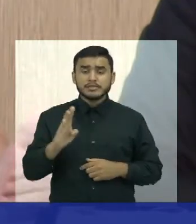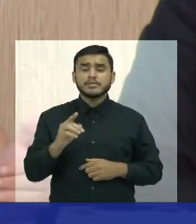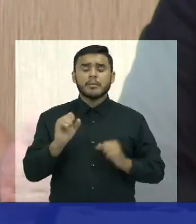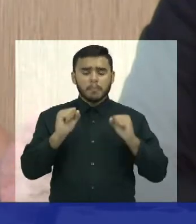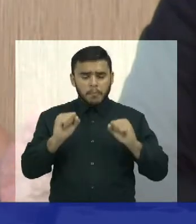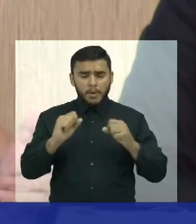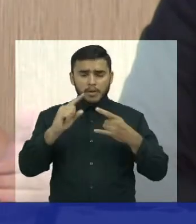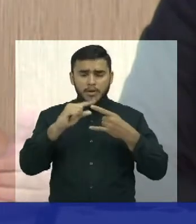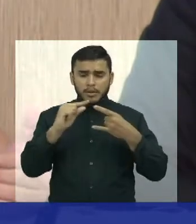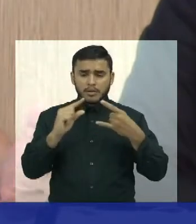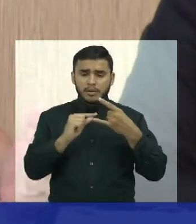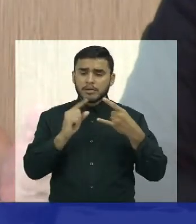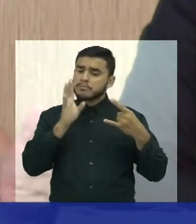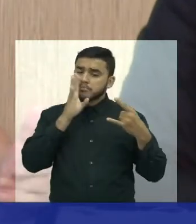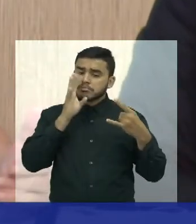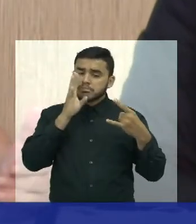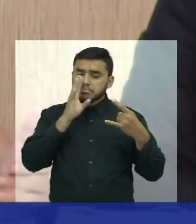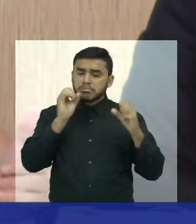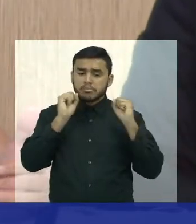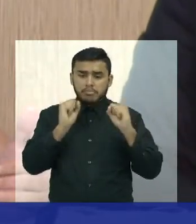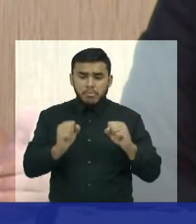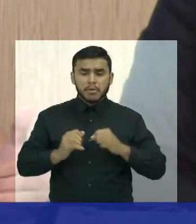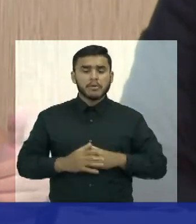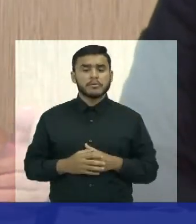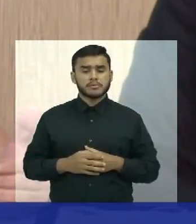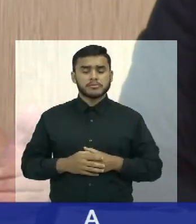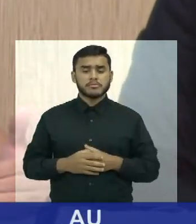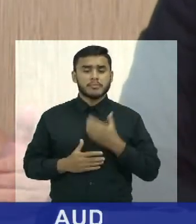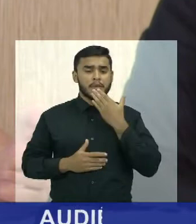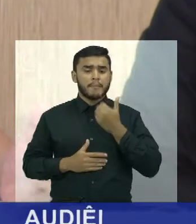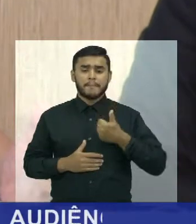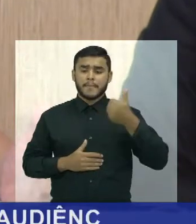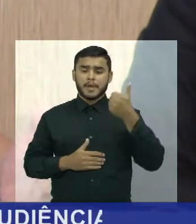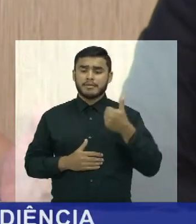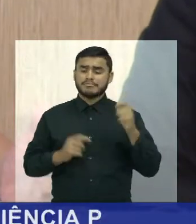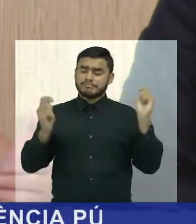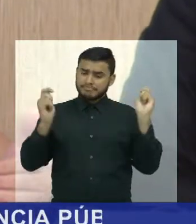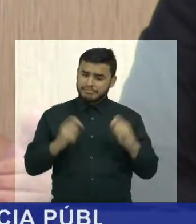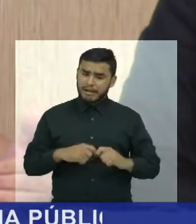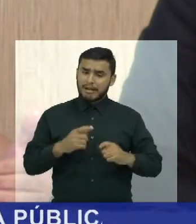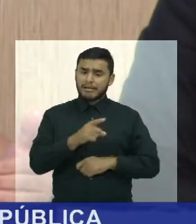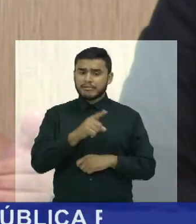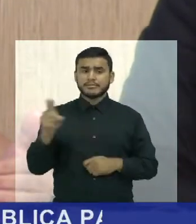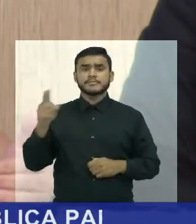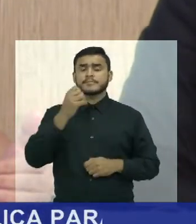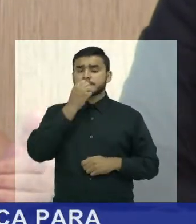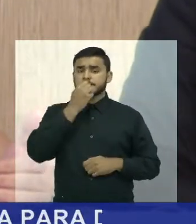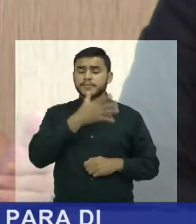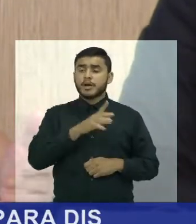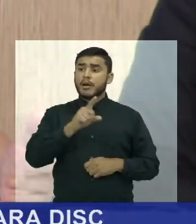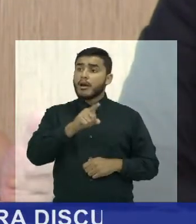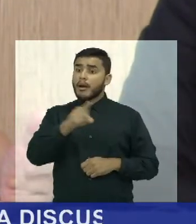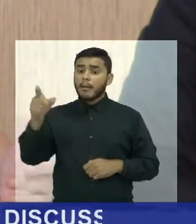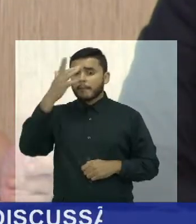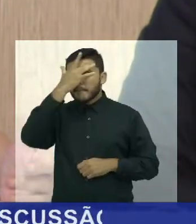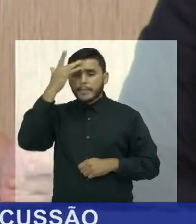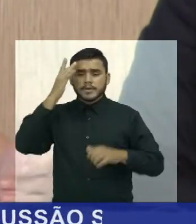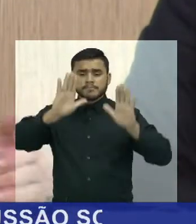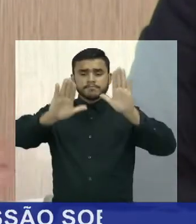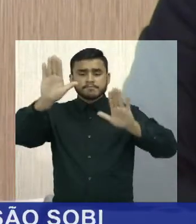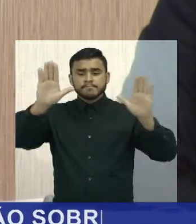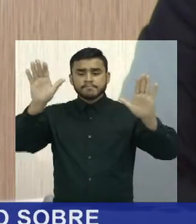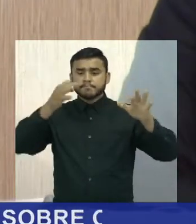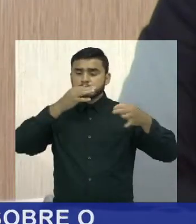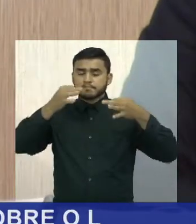participando. Então, esses mecanismos, eles servem para ampliar a participação das pessoas